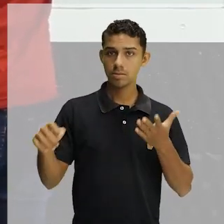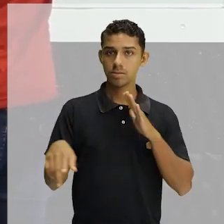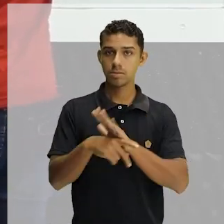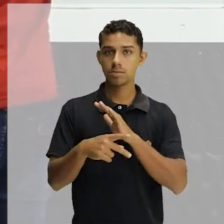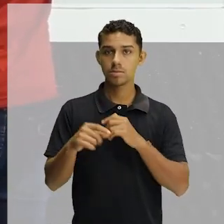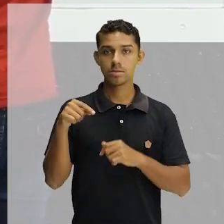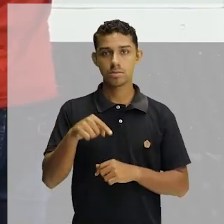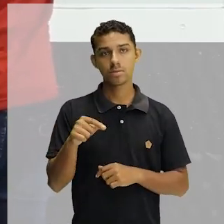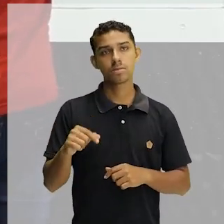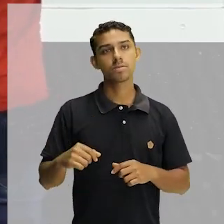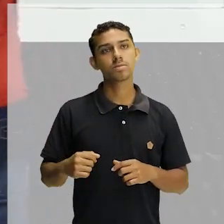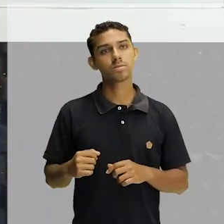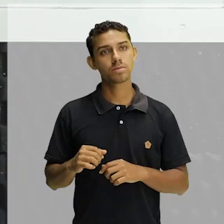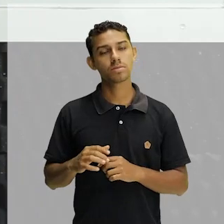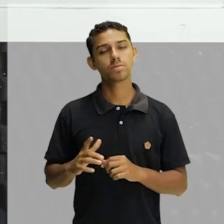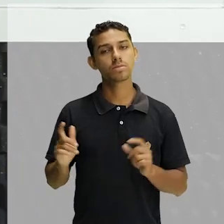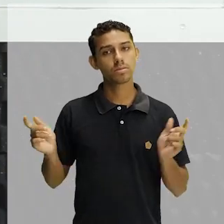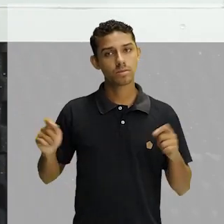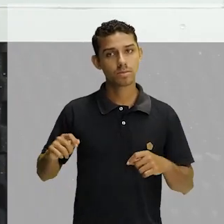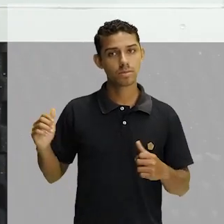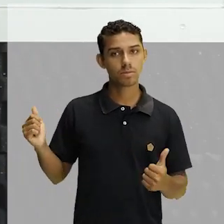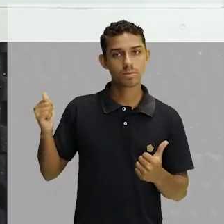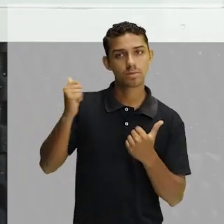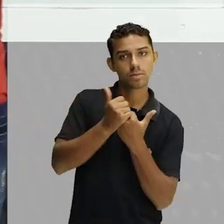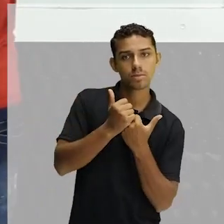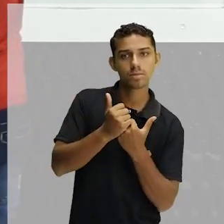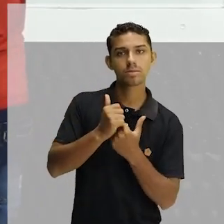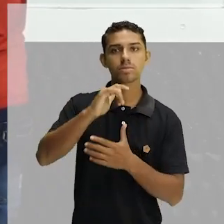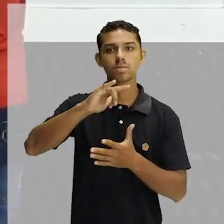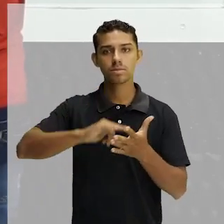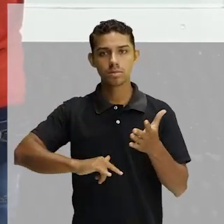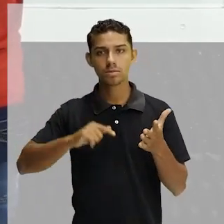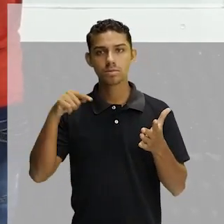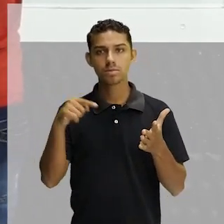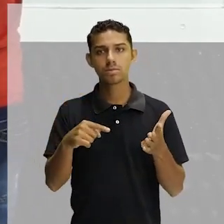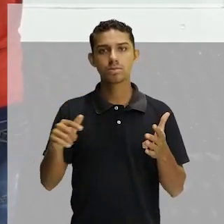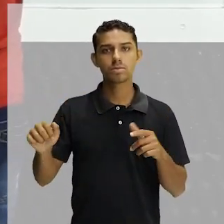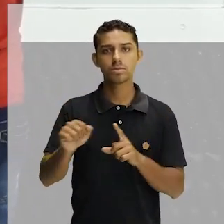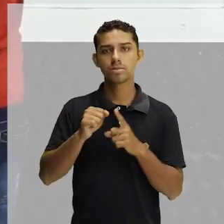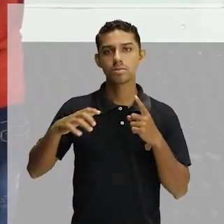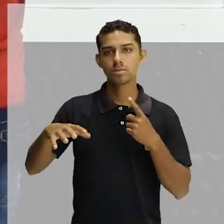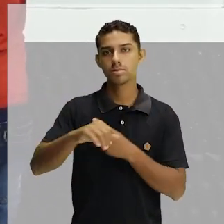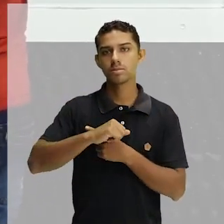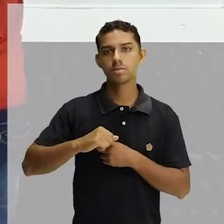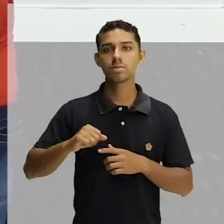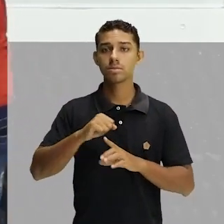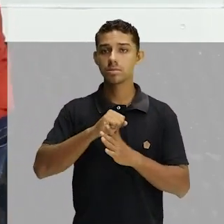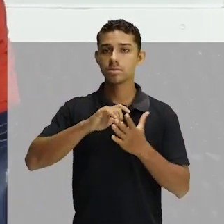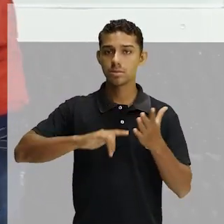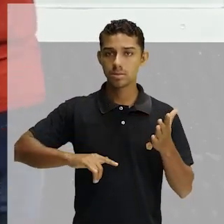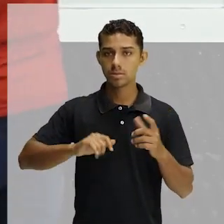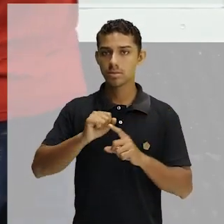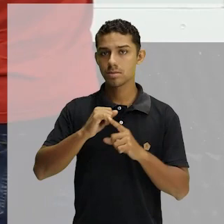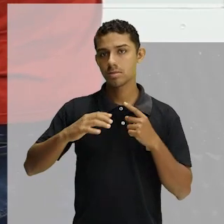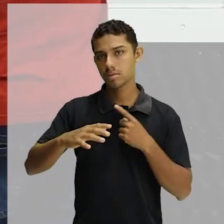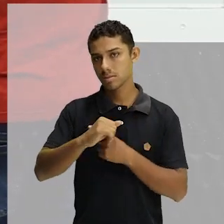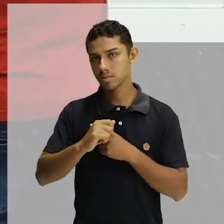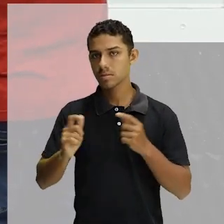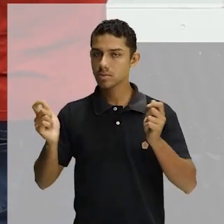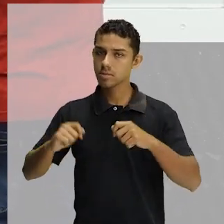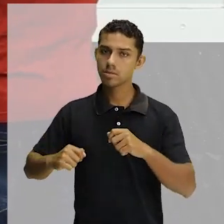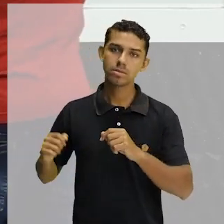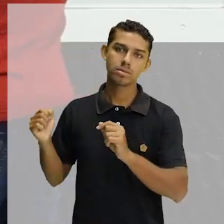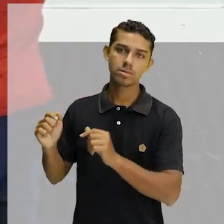é, claro, substituído por um contrato social. Este contrato social, ele